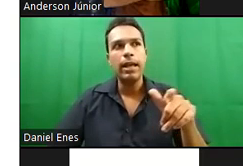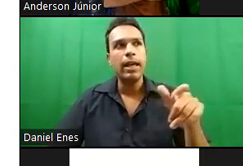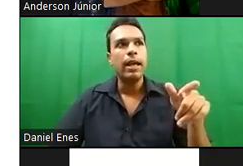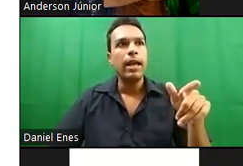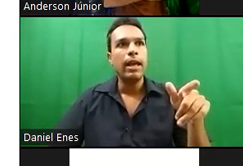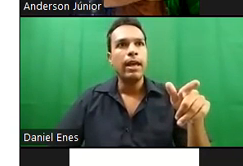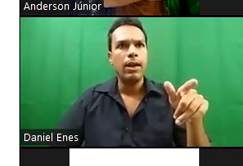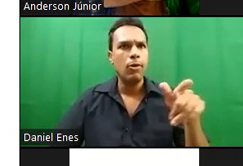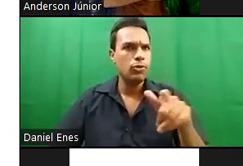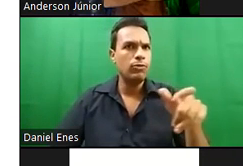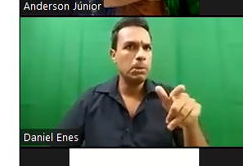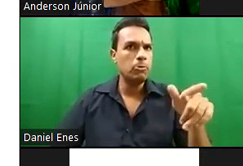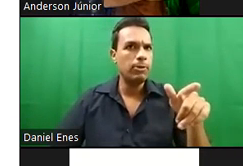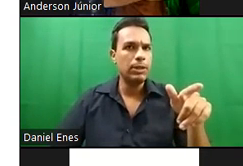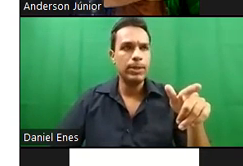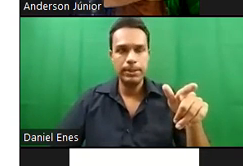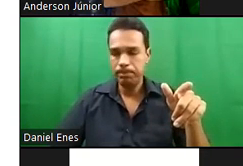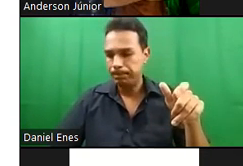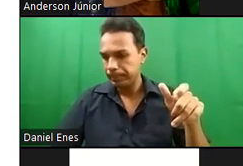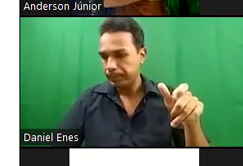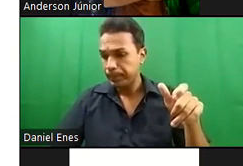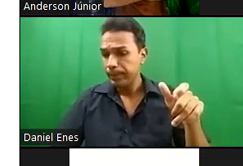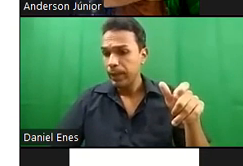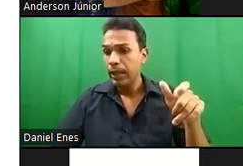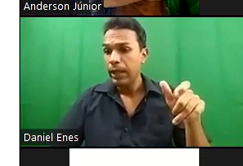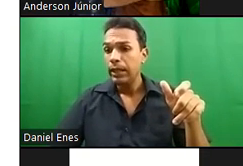tá? O João falou um fato aí.